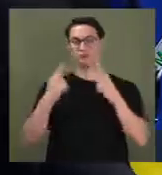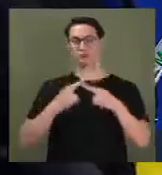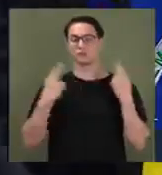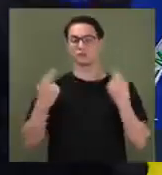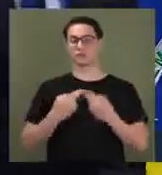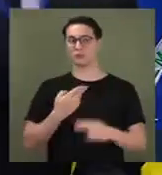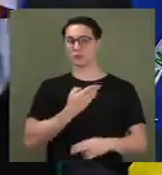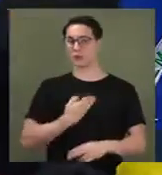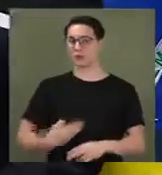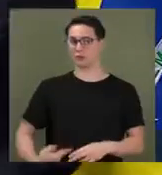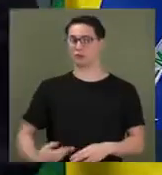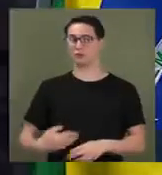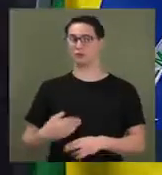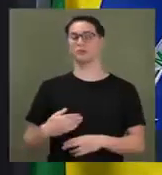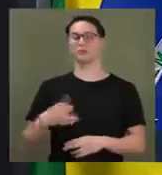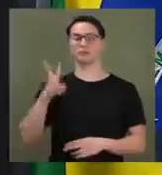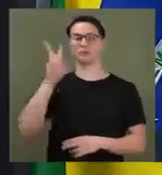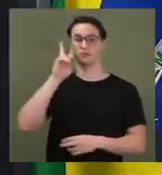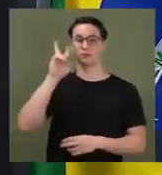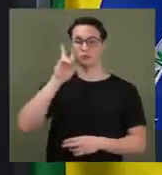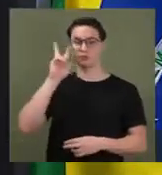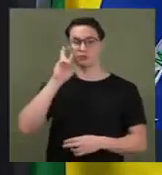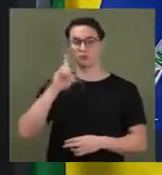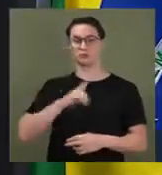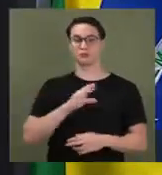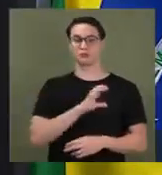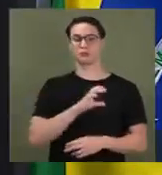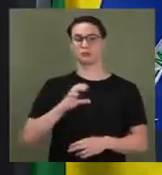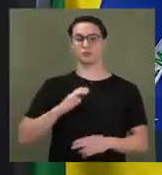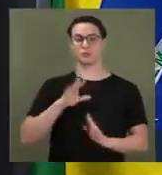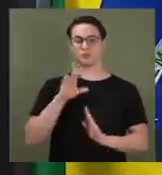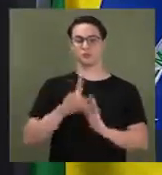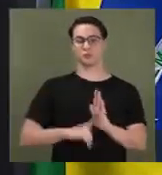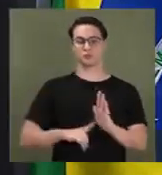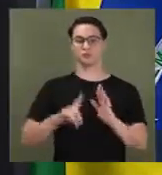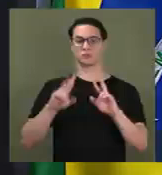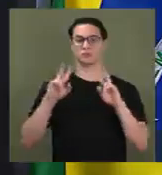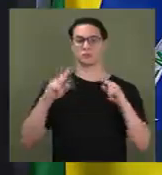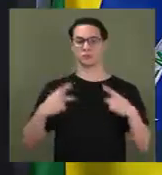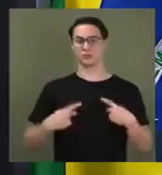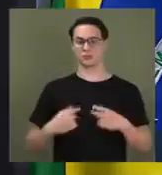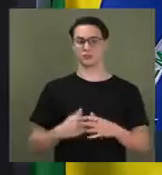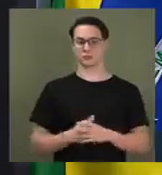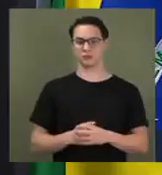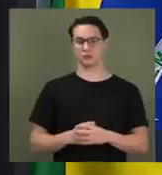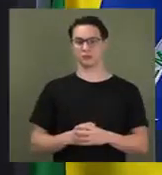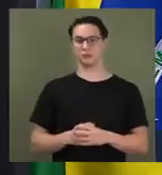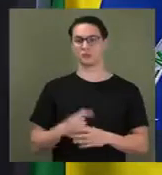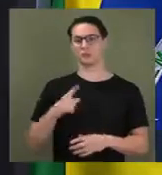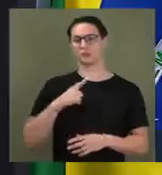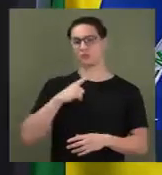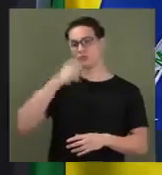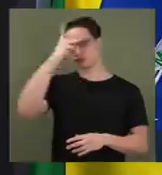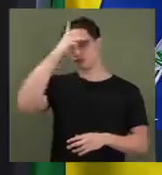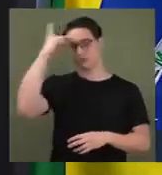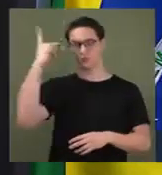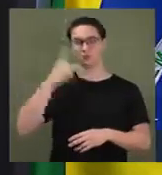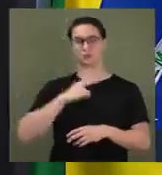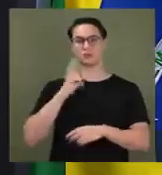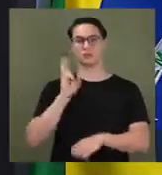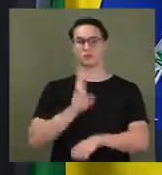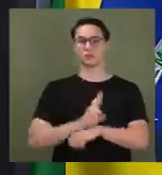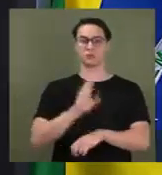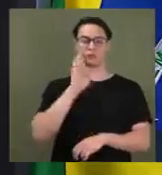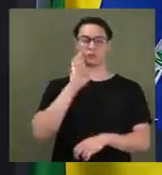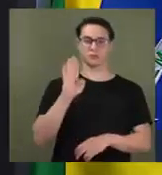na segunda-feira na Comissão de Direitos Humanos. Lá estavam representantes,